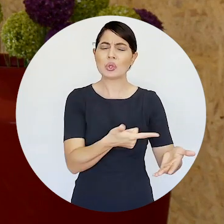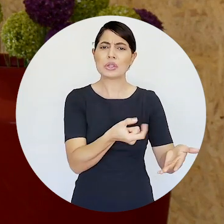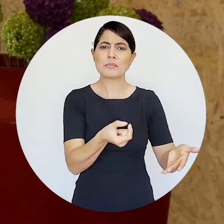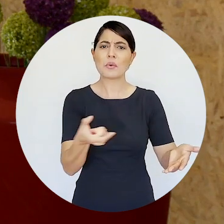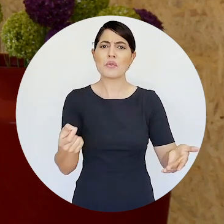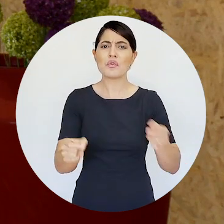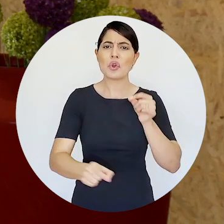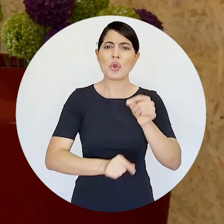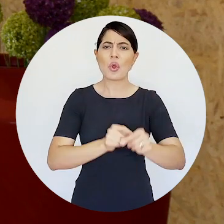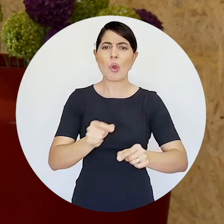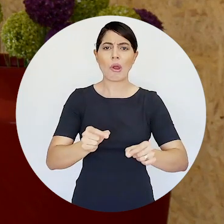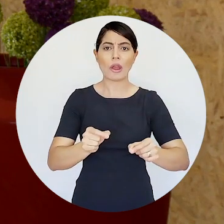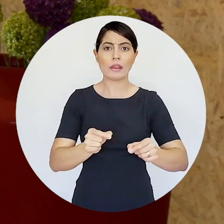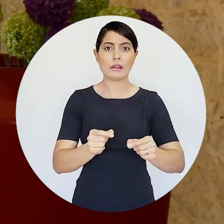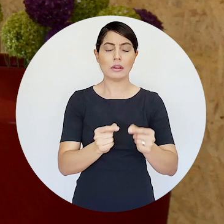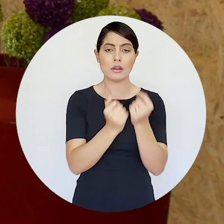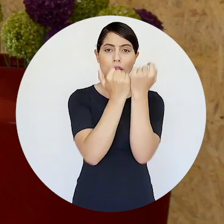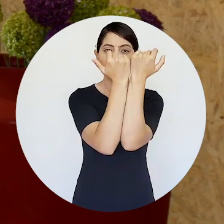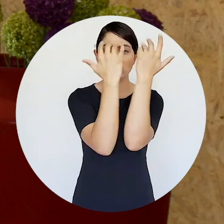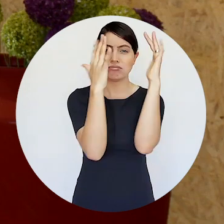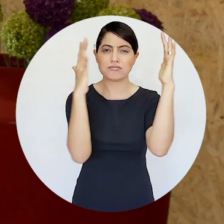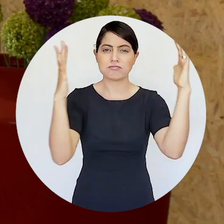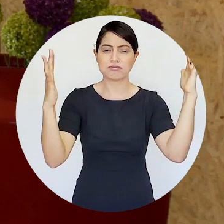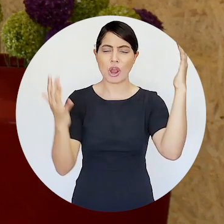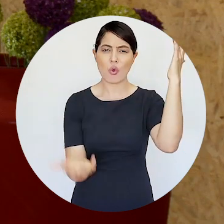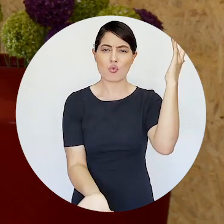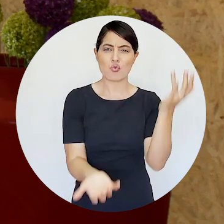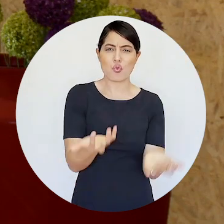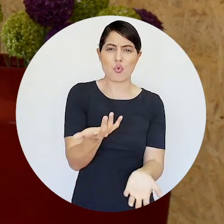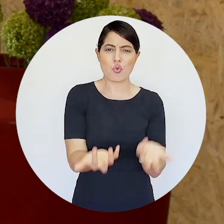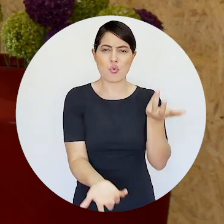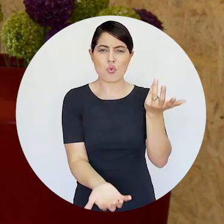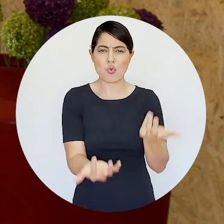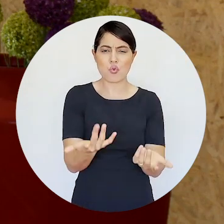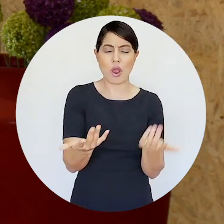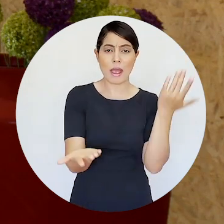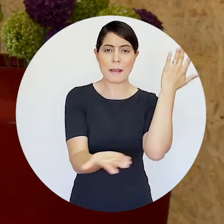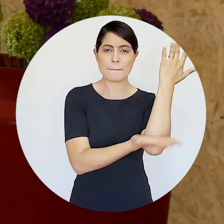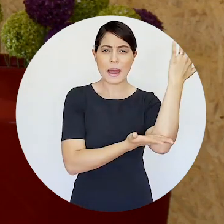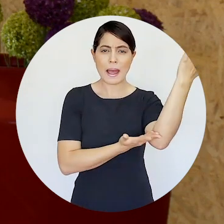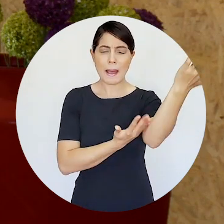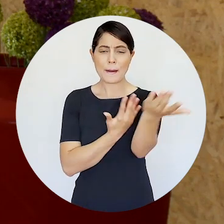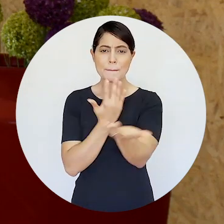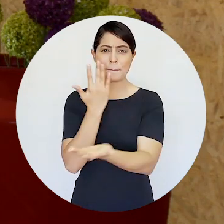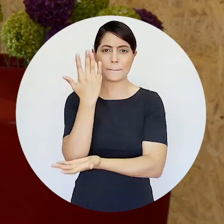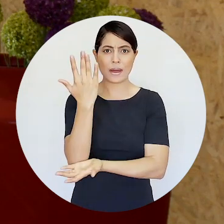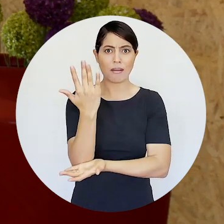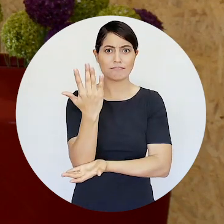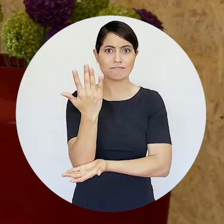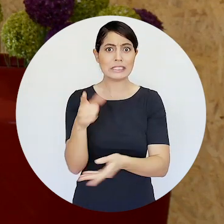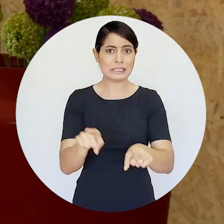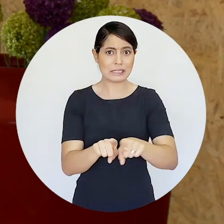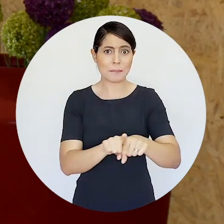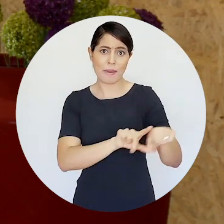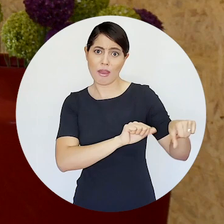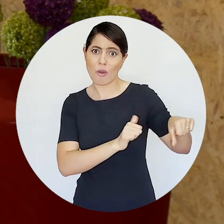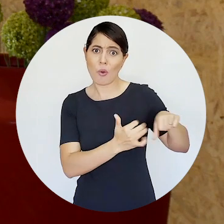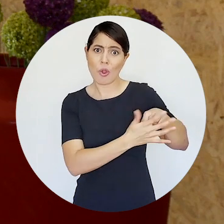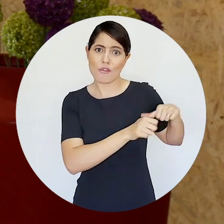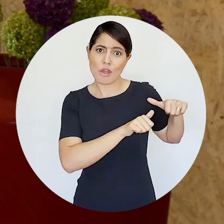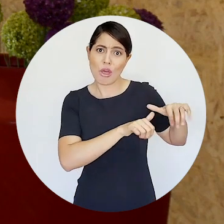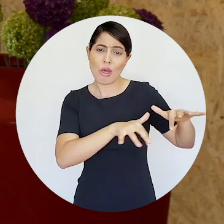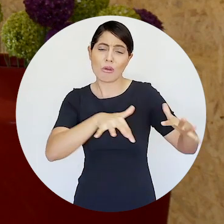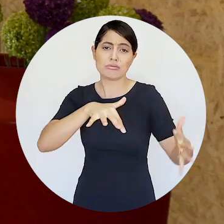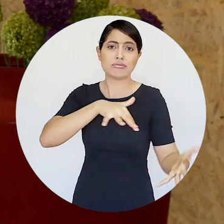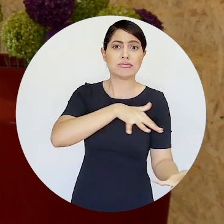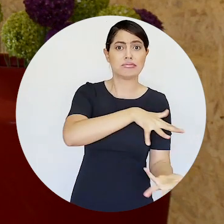2020 será marcado pelo aumento de queimadas e desmatamento, além da crise sanitária que assola o mundo. Marina